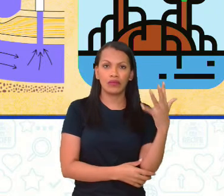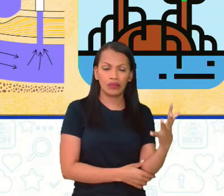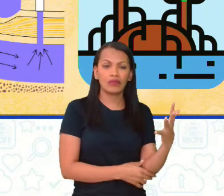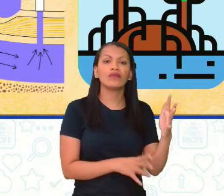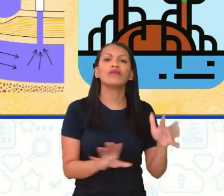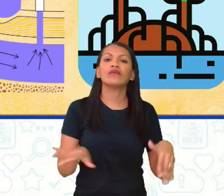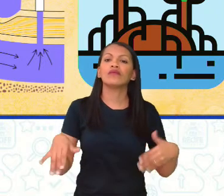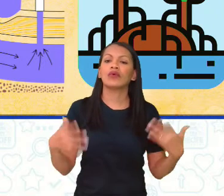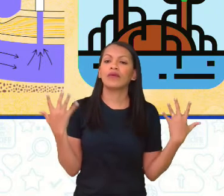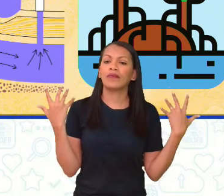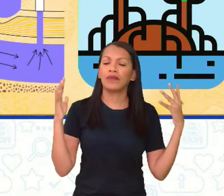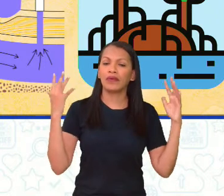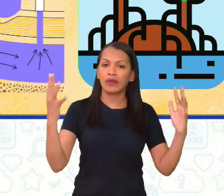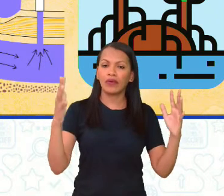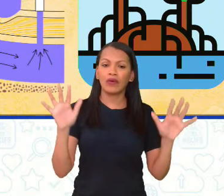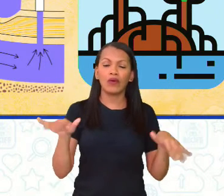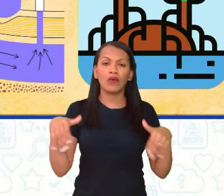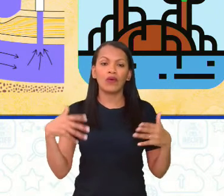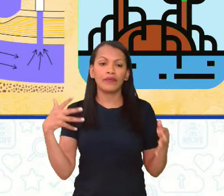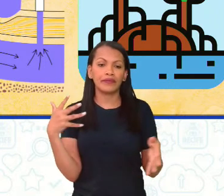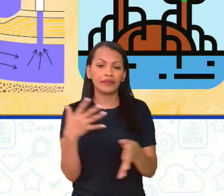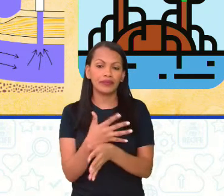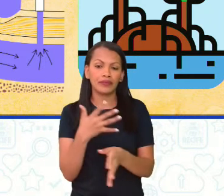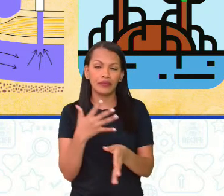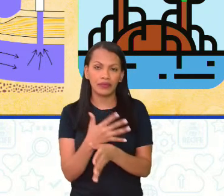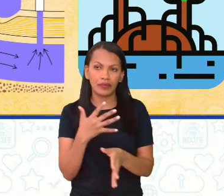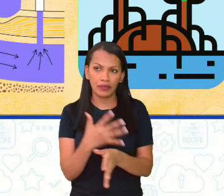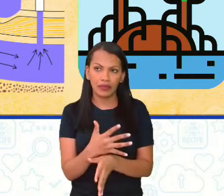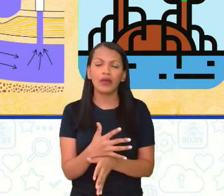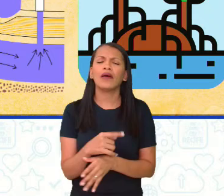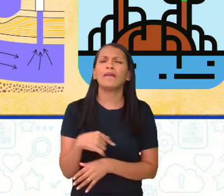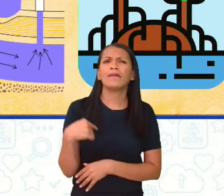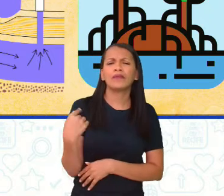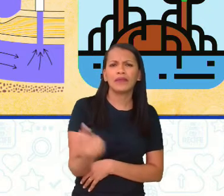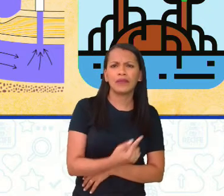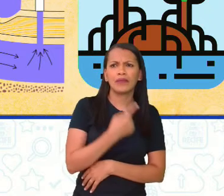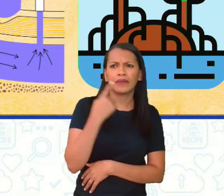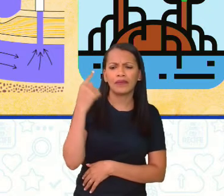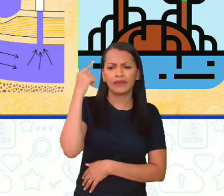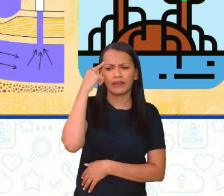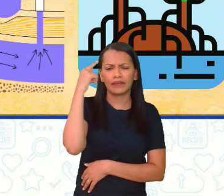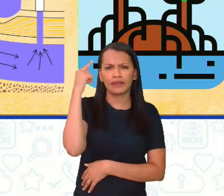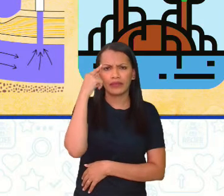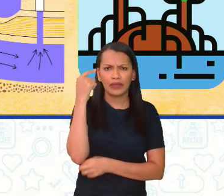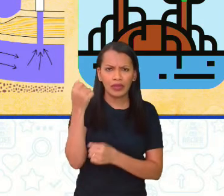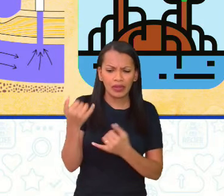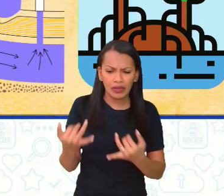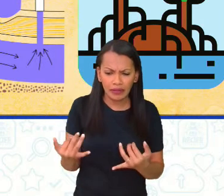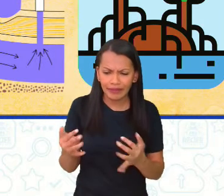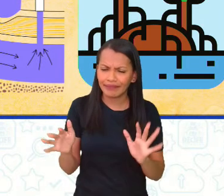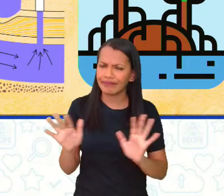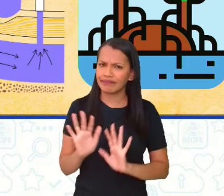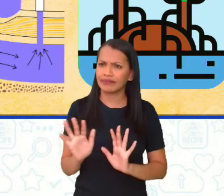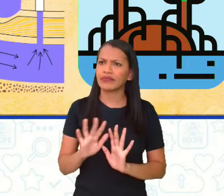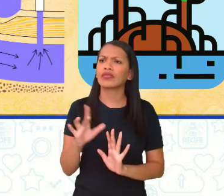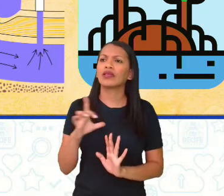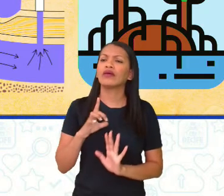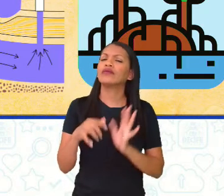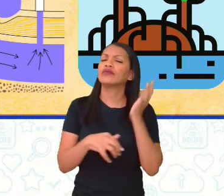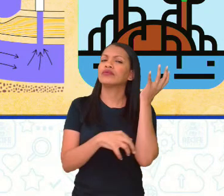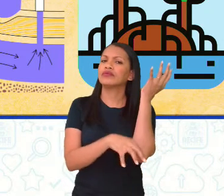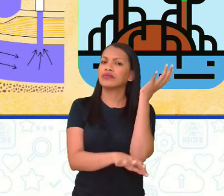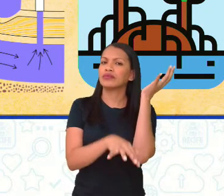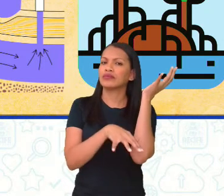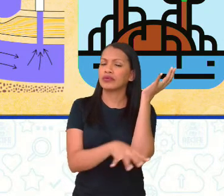tão mais diretamente, né? Quando fala de cidade e tal, eu trouxe o sertão para a gente abordar, mas não vai falar só dele, né? Aí de baixo está falando de mangue.